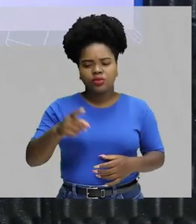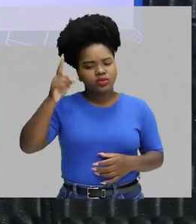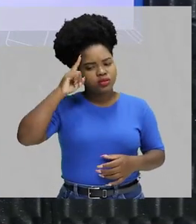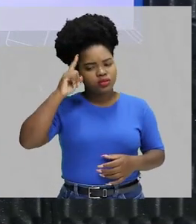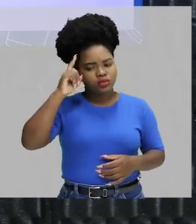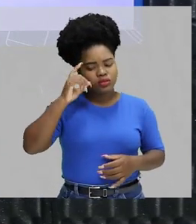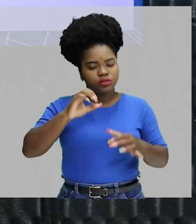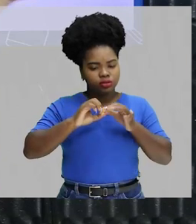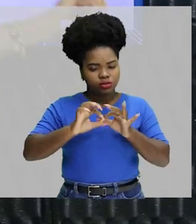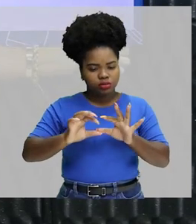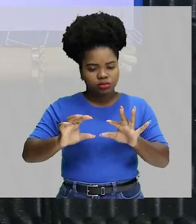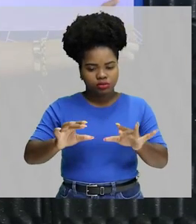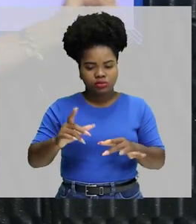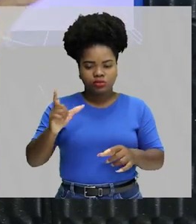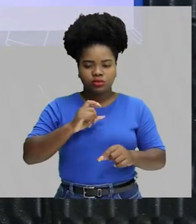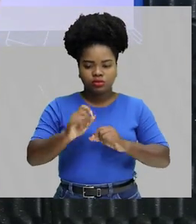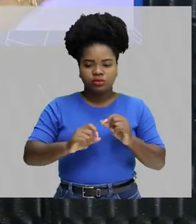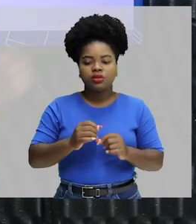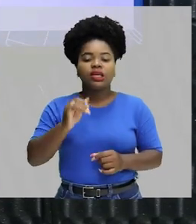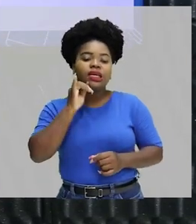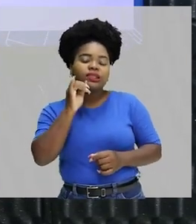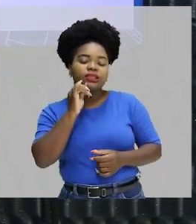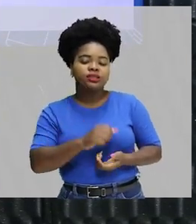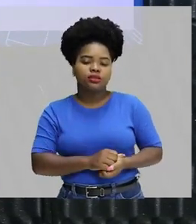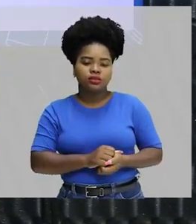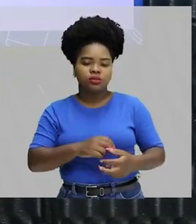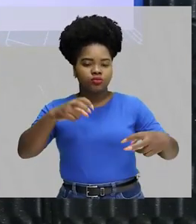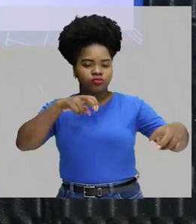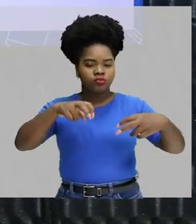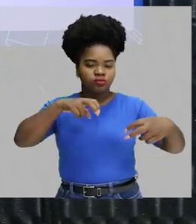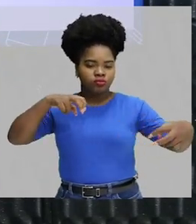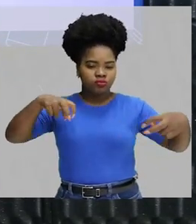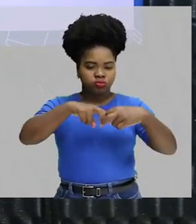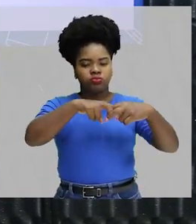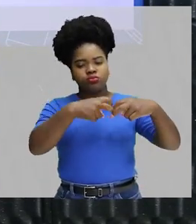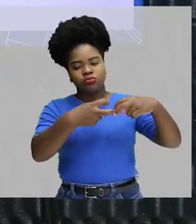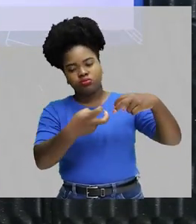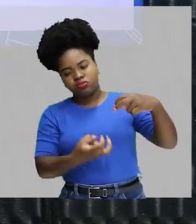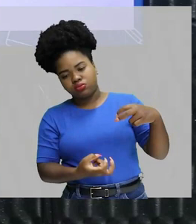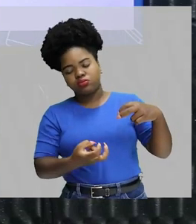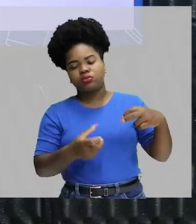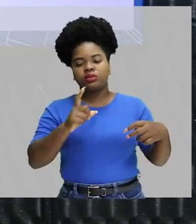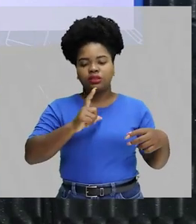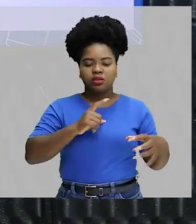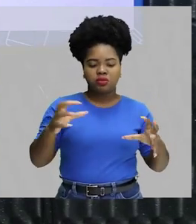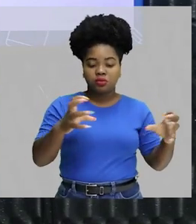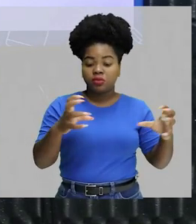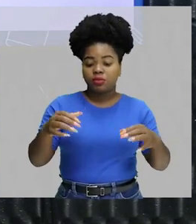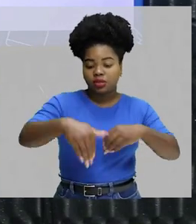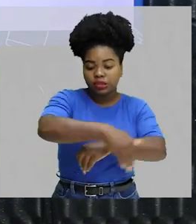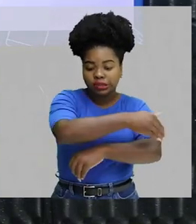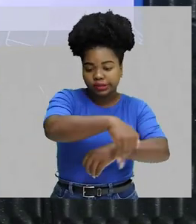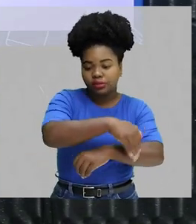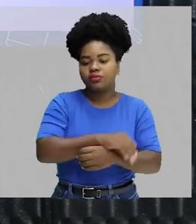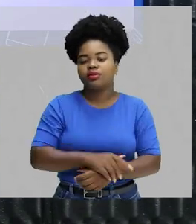repassados tem um uma batida na Avenida tal tá na rede social teve uma briga na rua tal tá está na rede